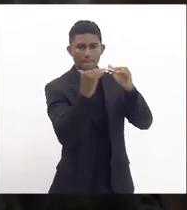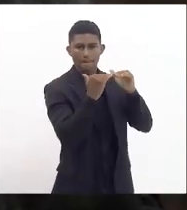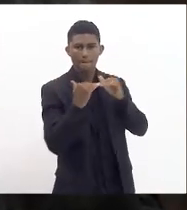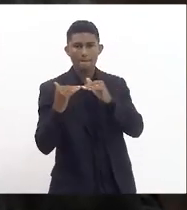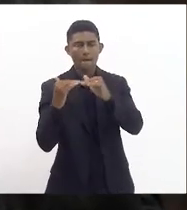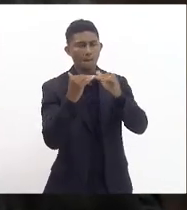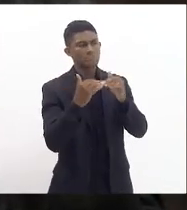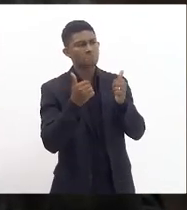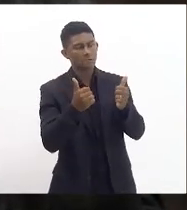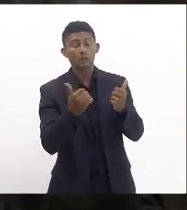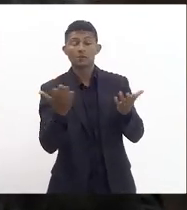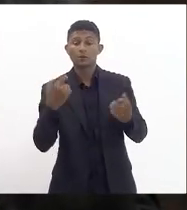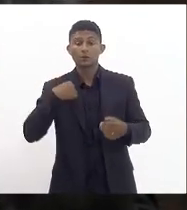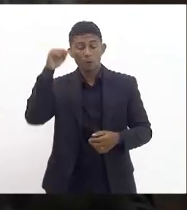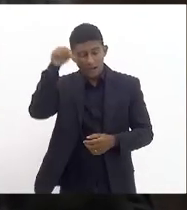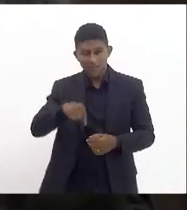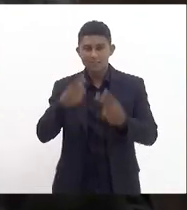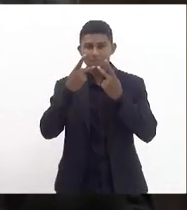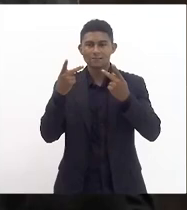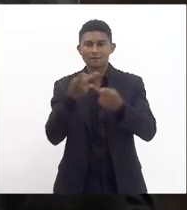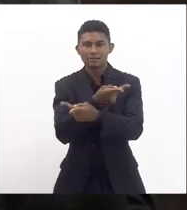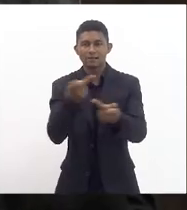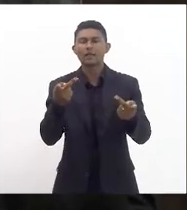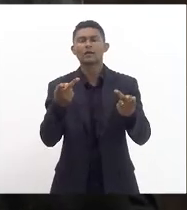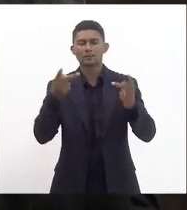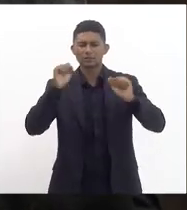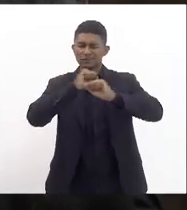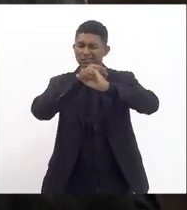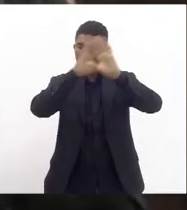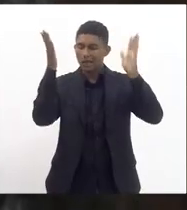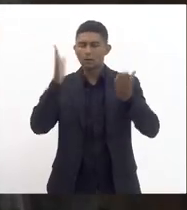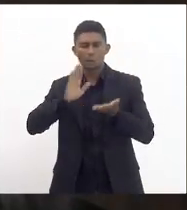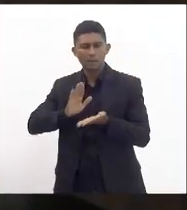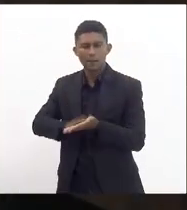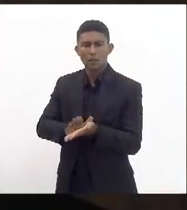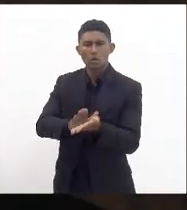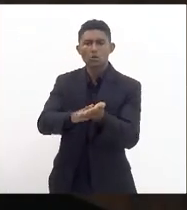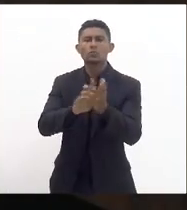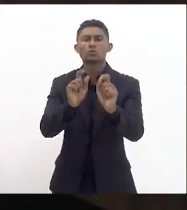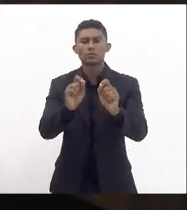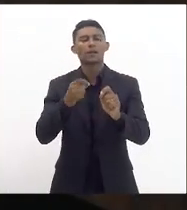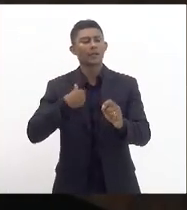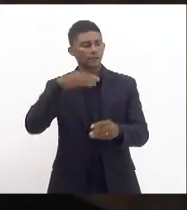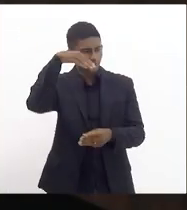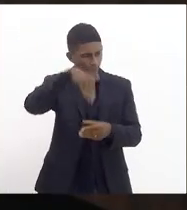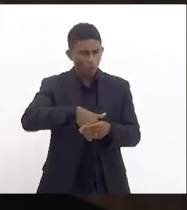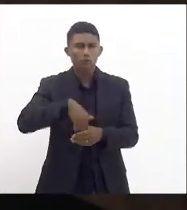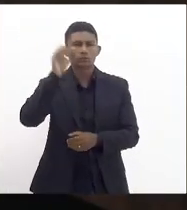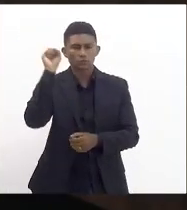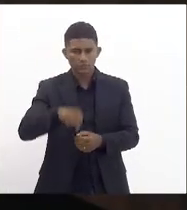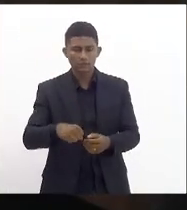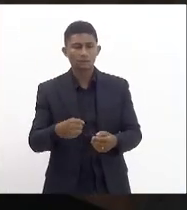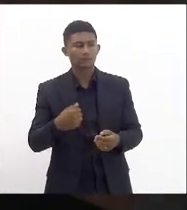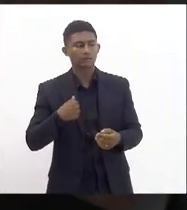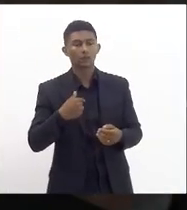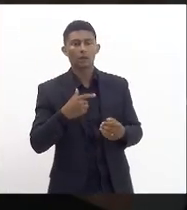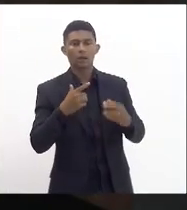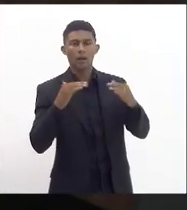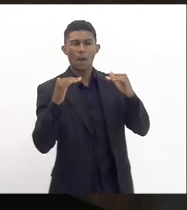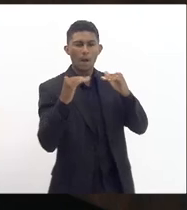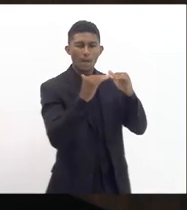aqui deixar claro e já fazer os elogios de um voto favorável, acompanhando o voto